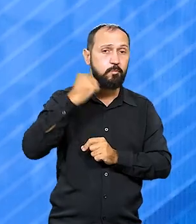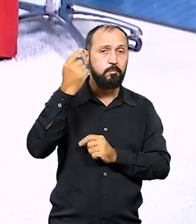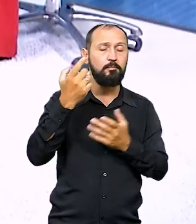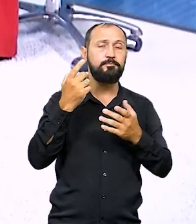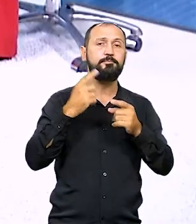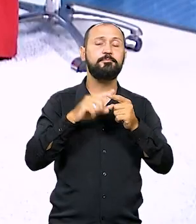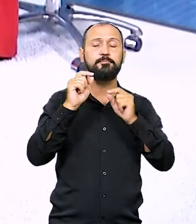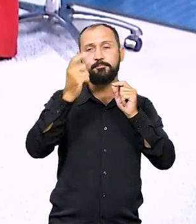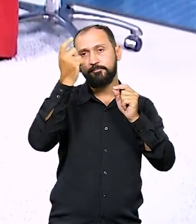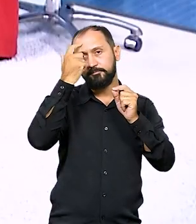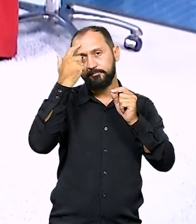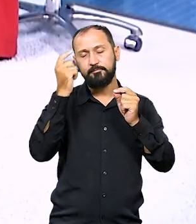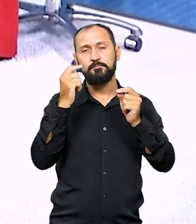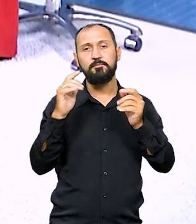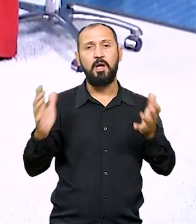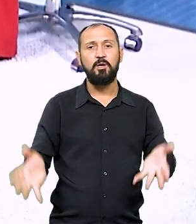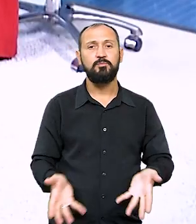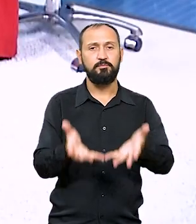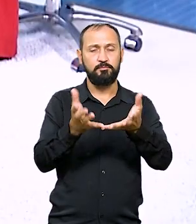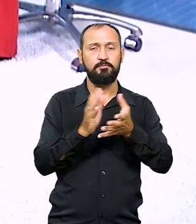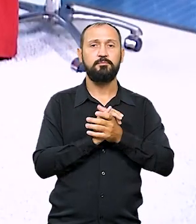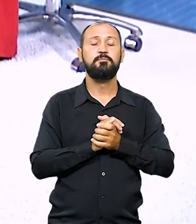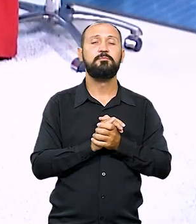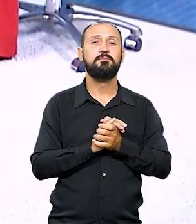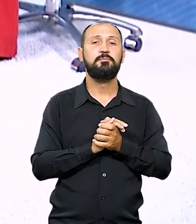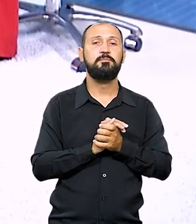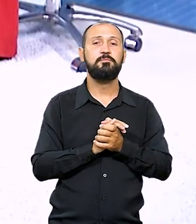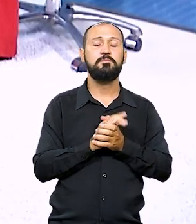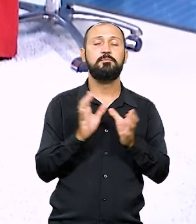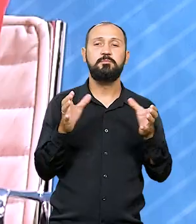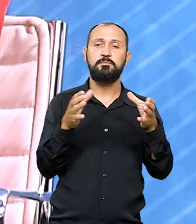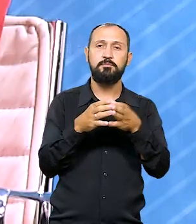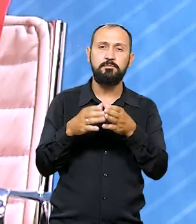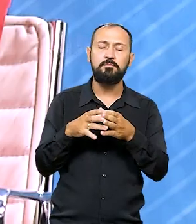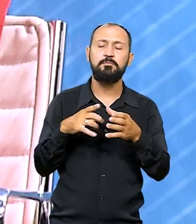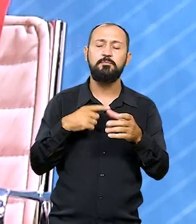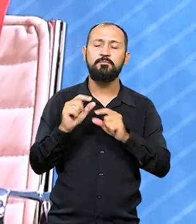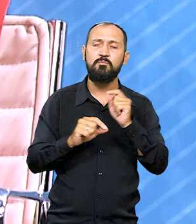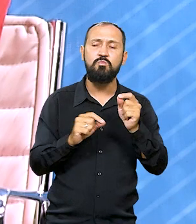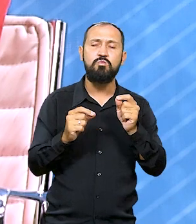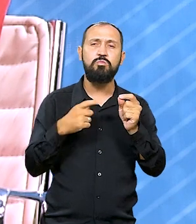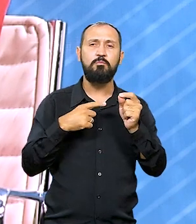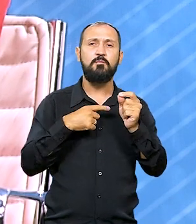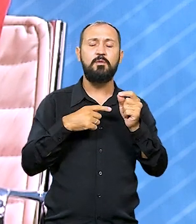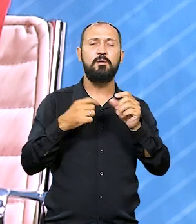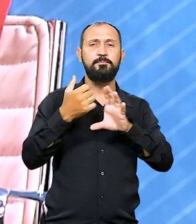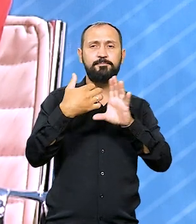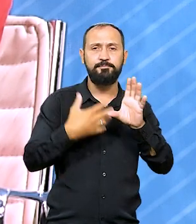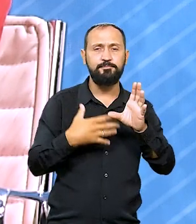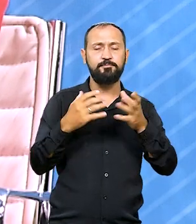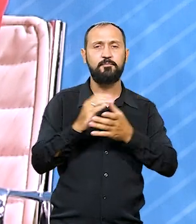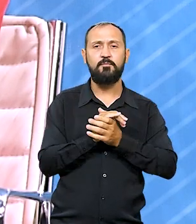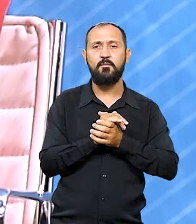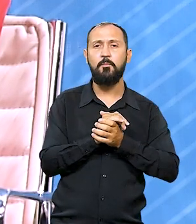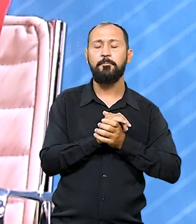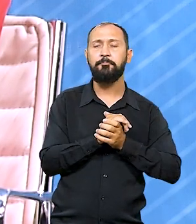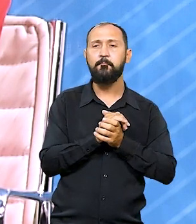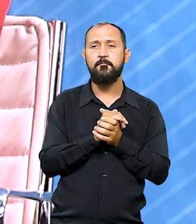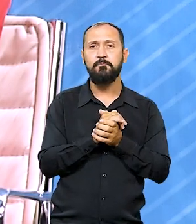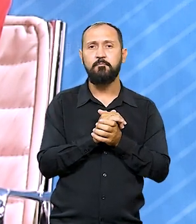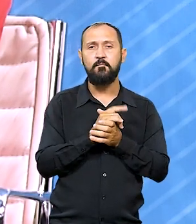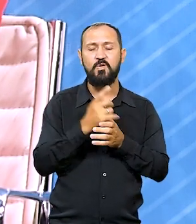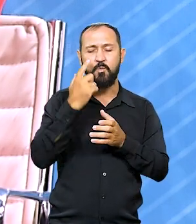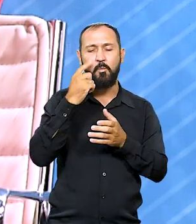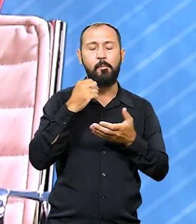feminina, pensando nesse prestígio. Não, e a comissão ela tem um caráter